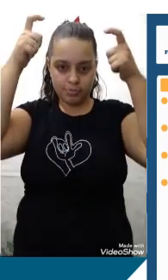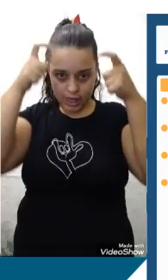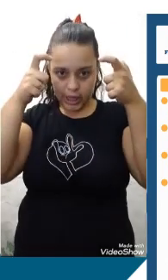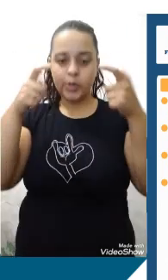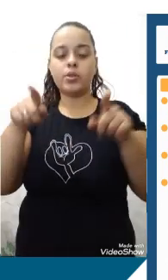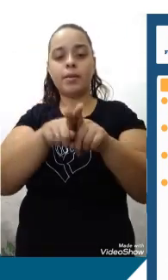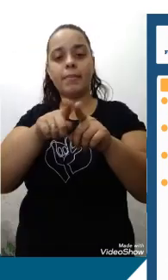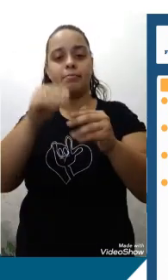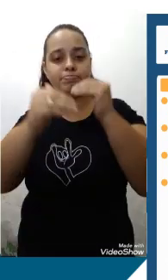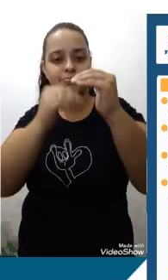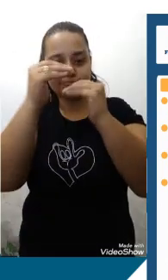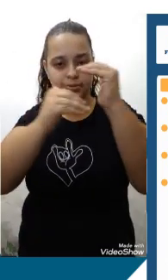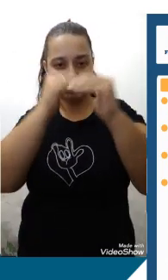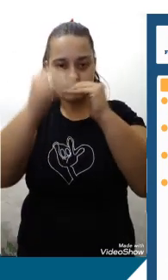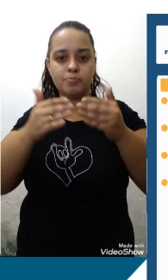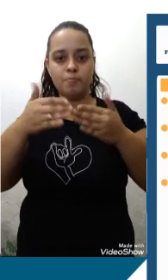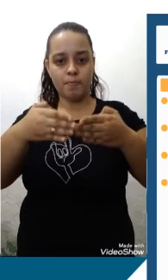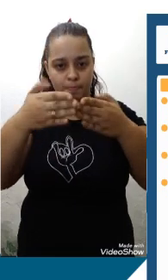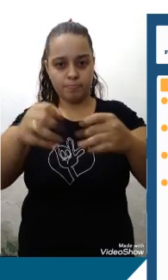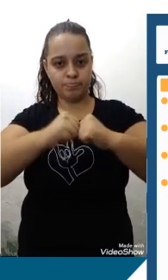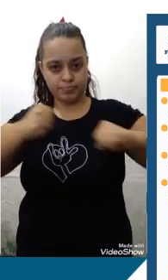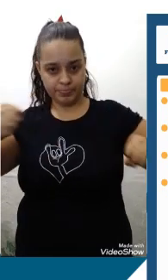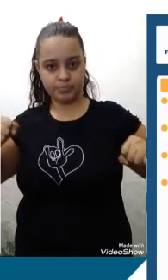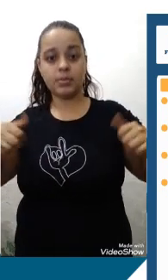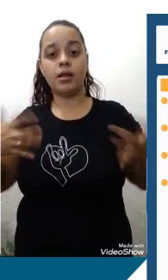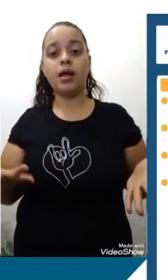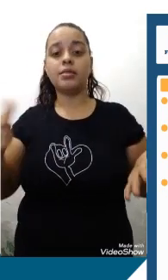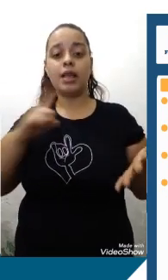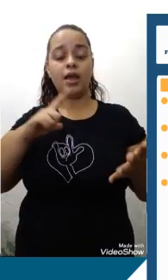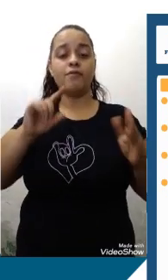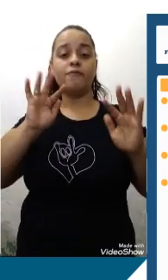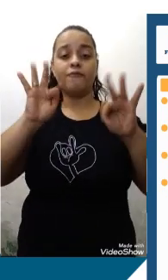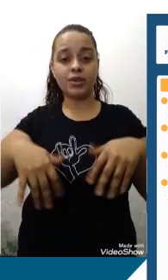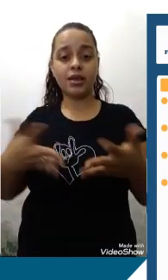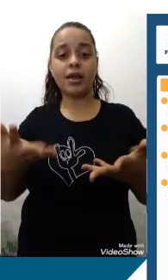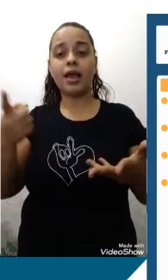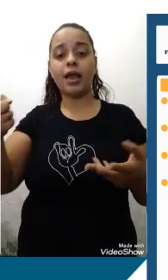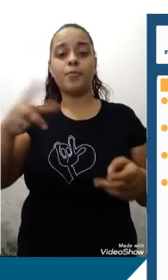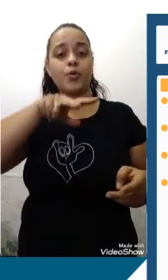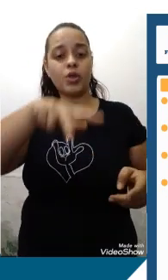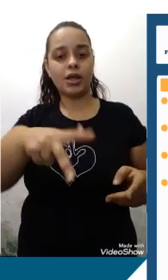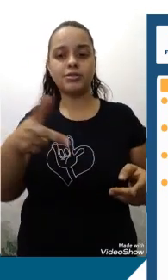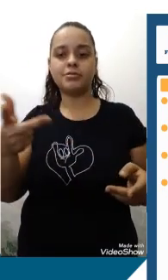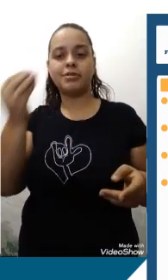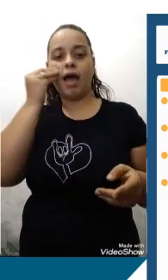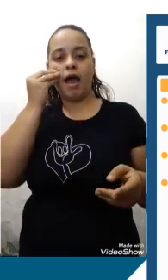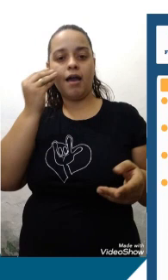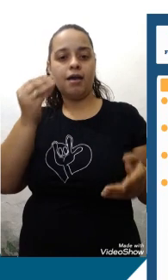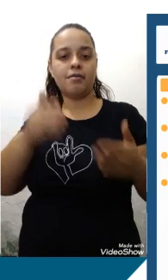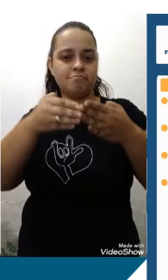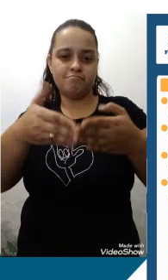relacionando isso com o processo de expansão marítima. Por fim, então, a gente destacou os interesses que levaram os portugueses a se lançar sobre o